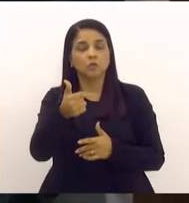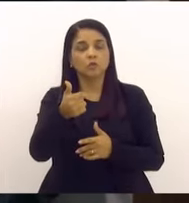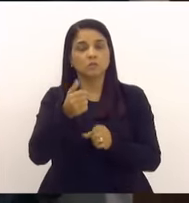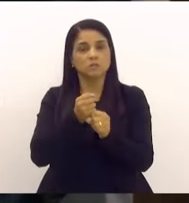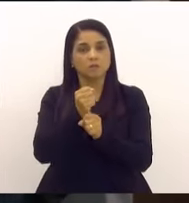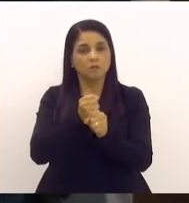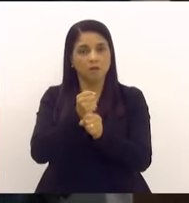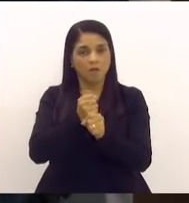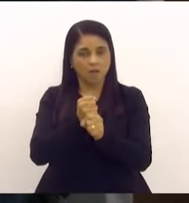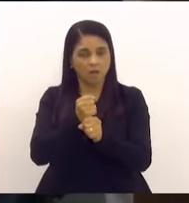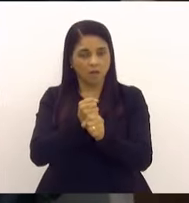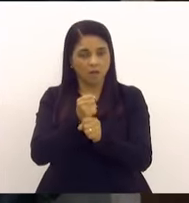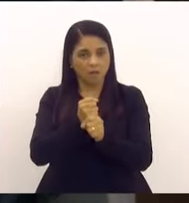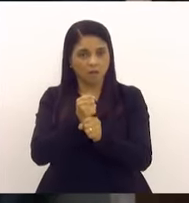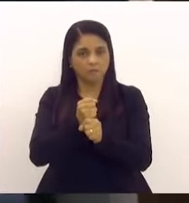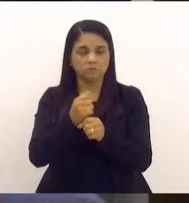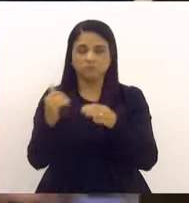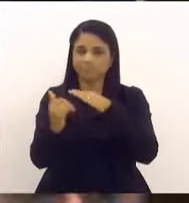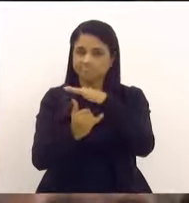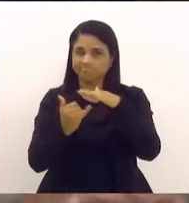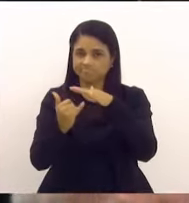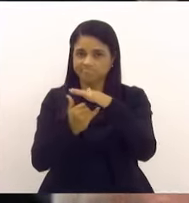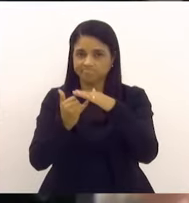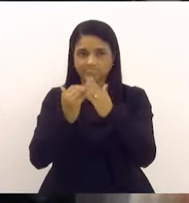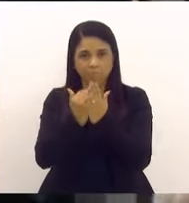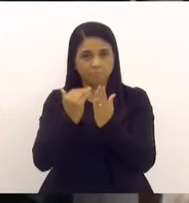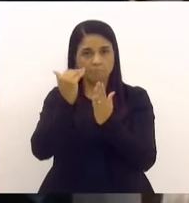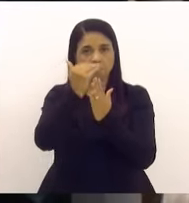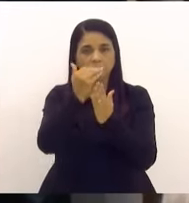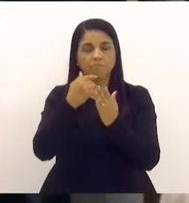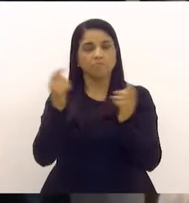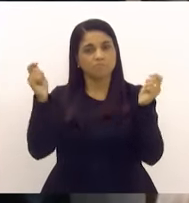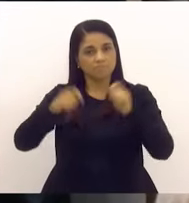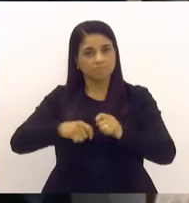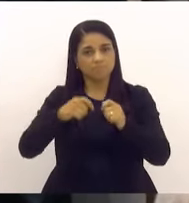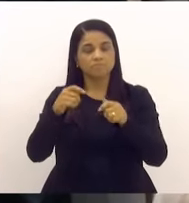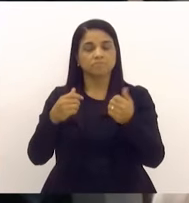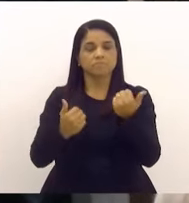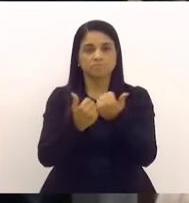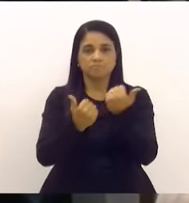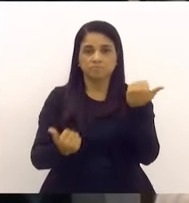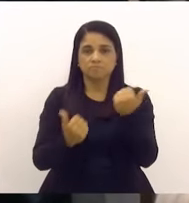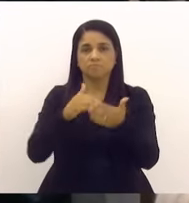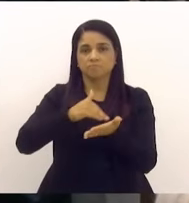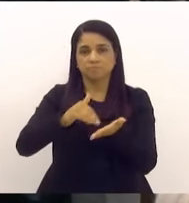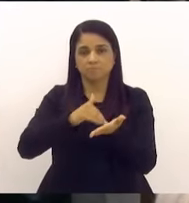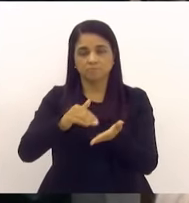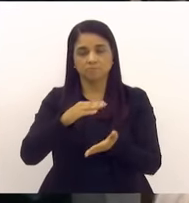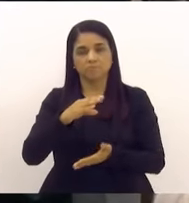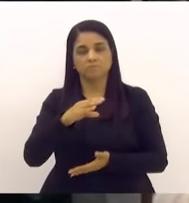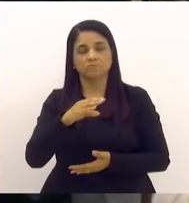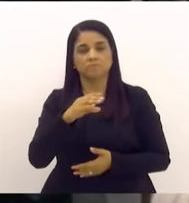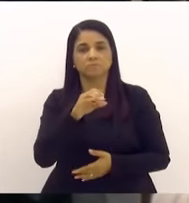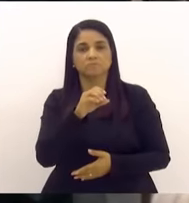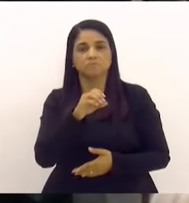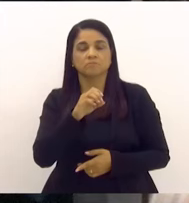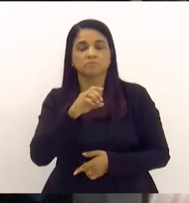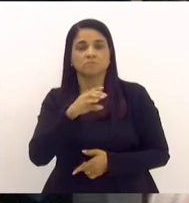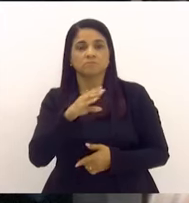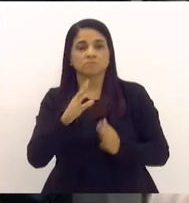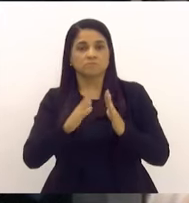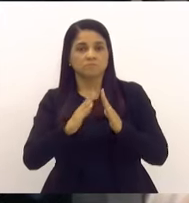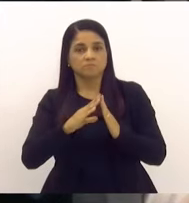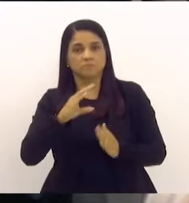de 12 anos na instituição, competindo-lhe assistir o secretário de Estado de Polícia Civil em suas representações